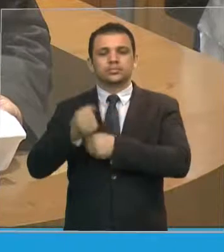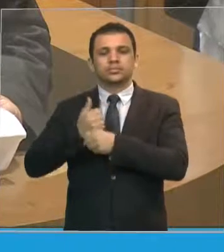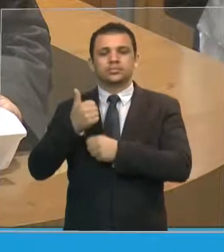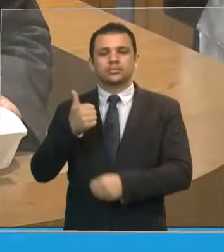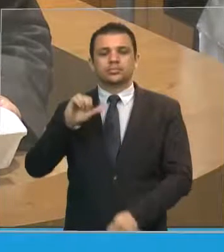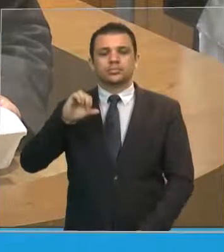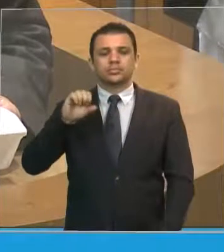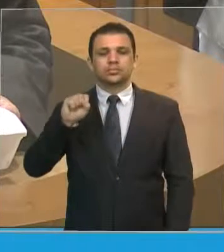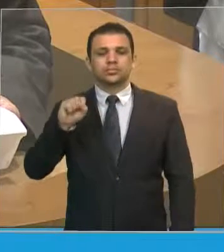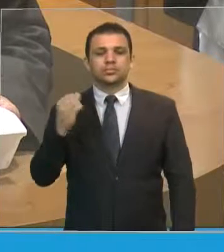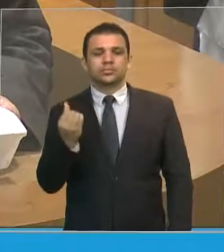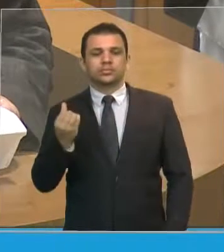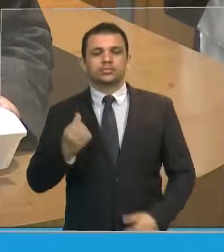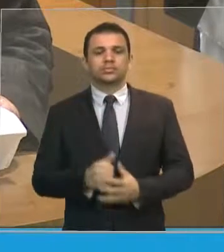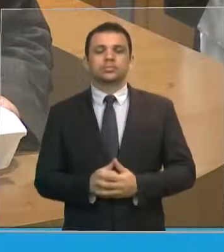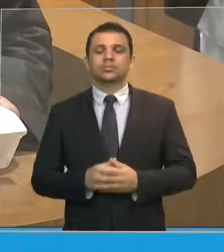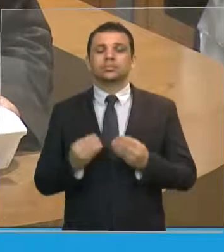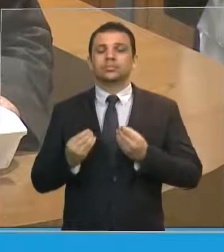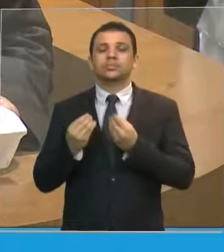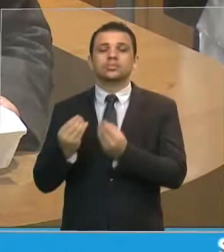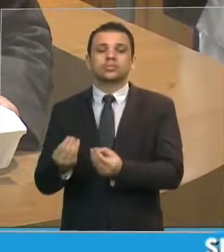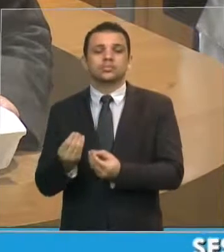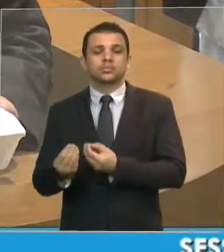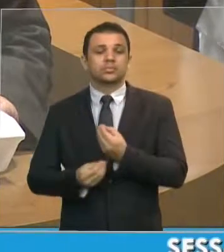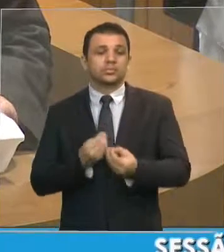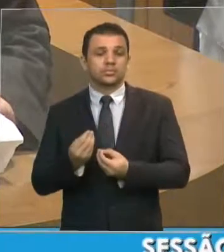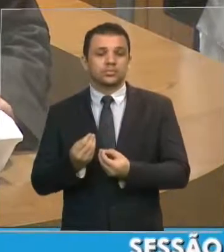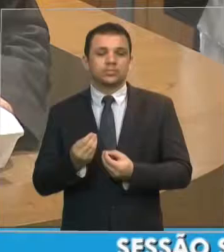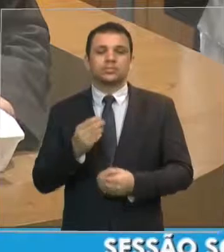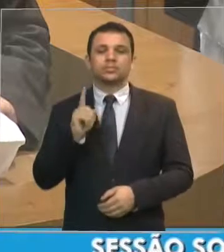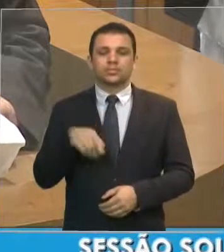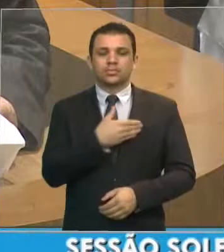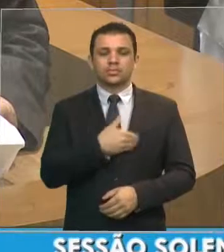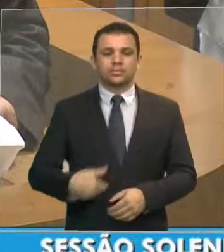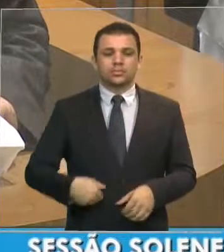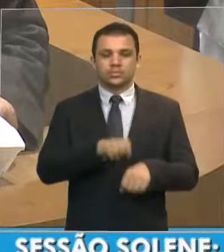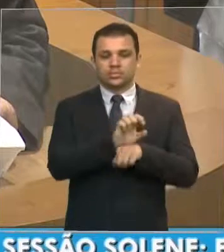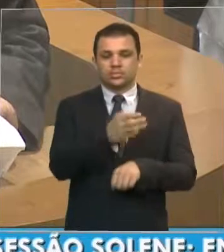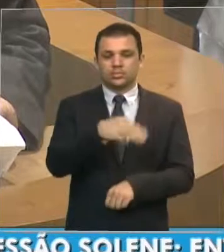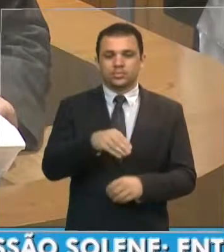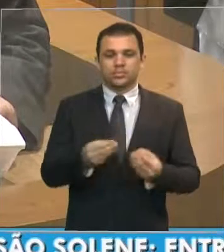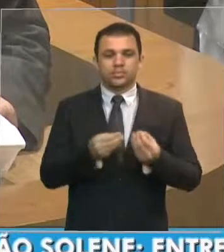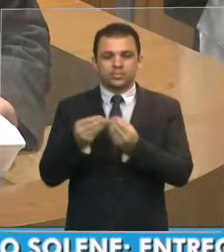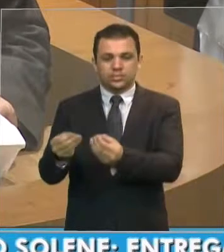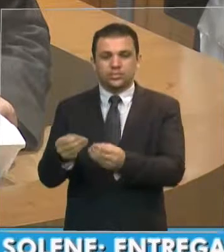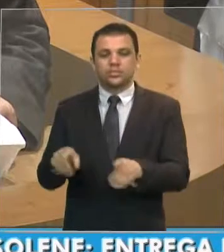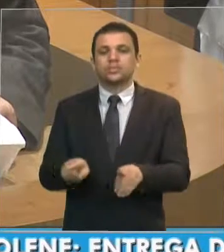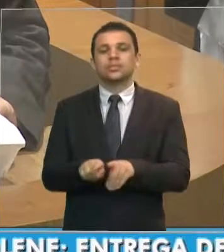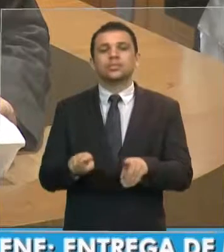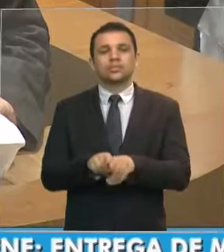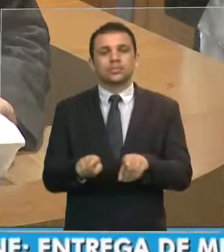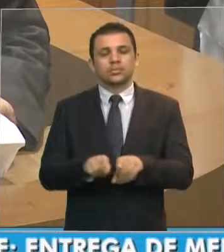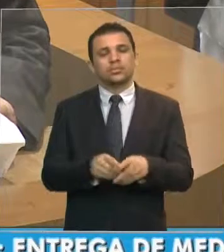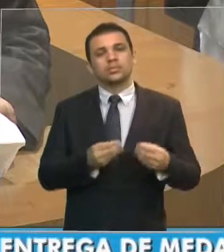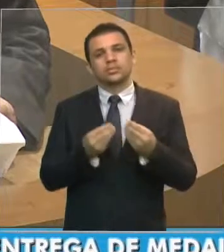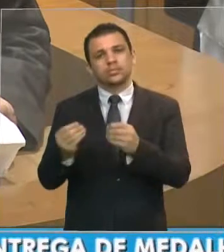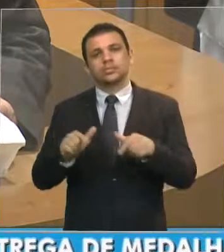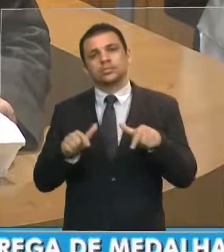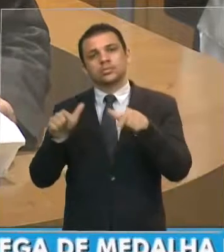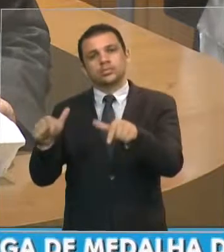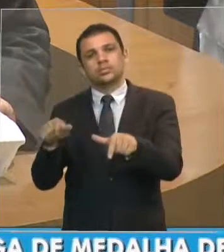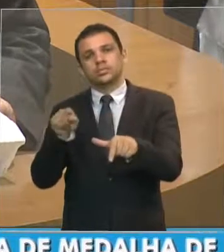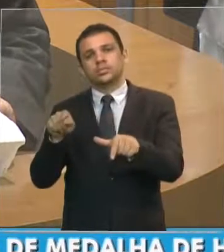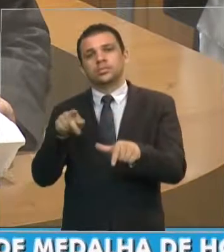1986, concedida pelo governo do Estado do Maranhão, bem como o título de